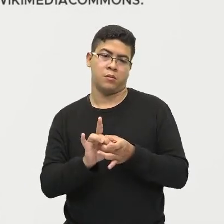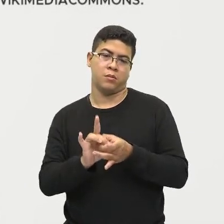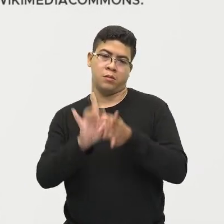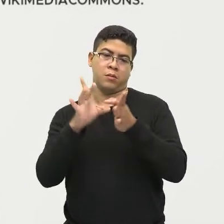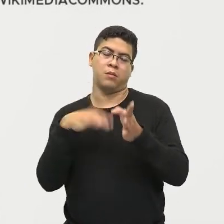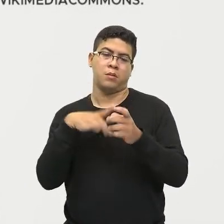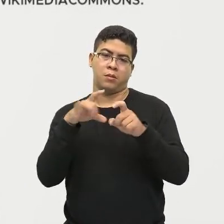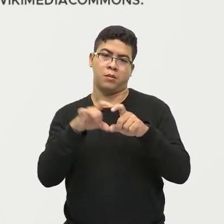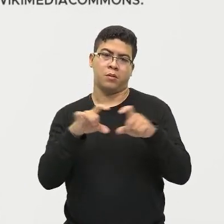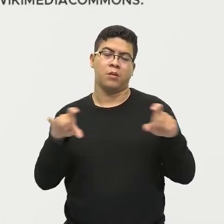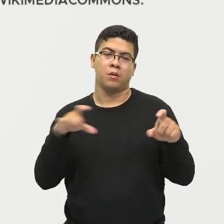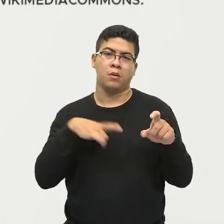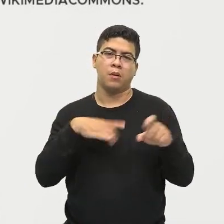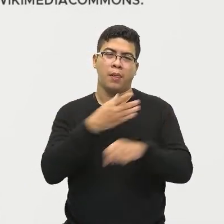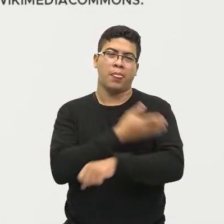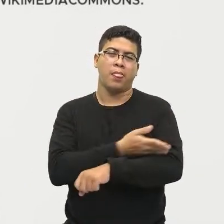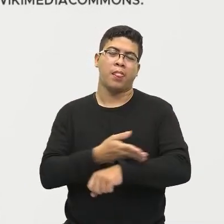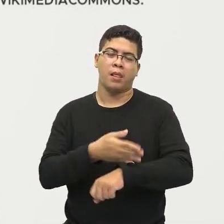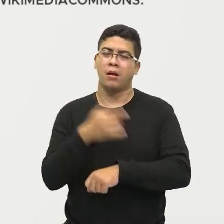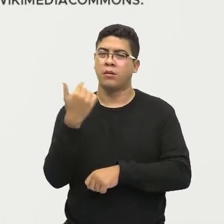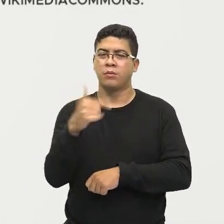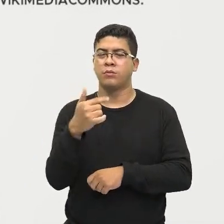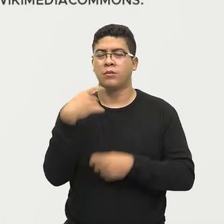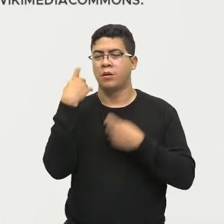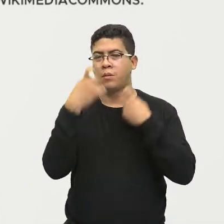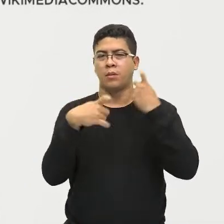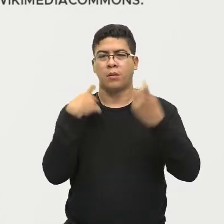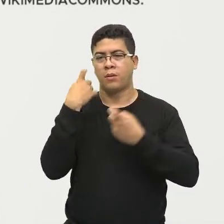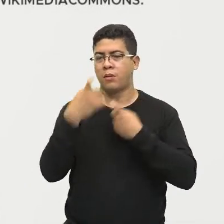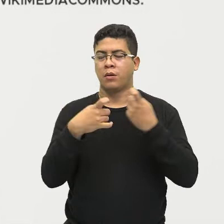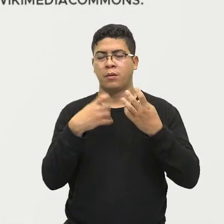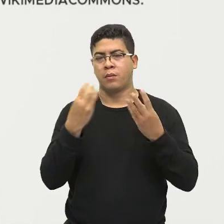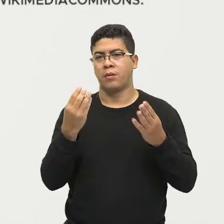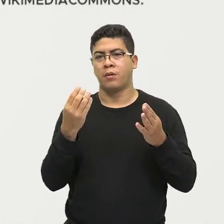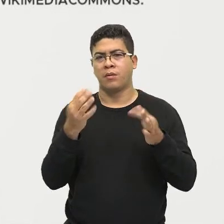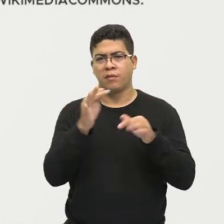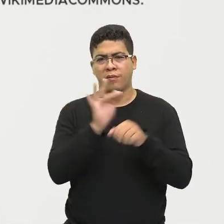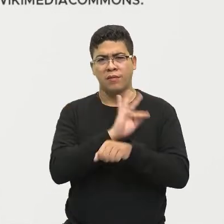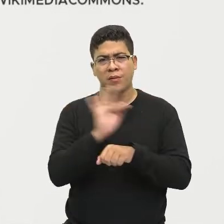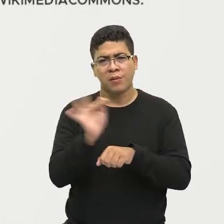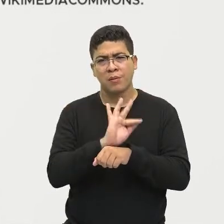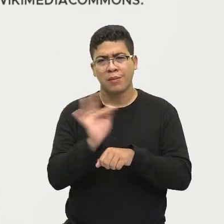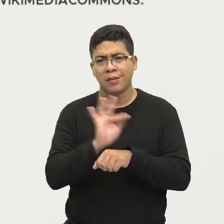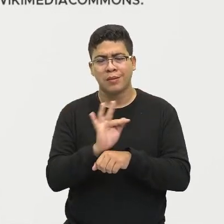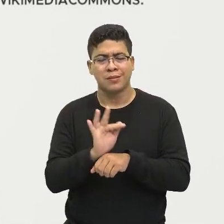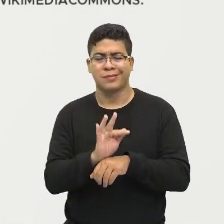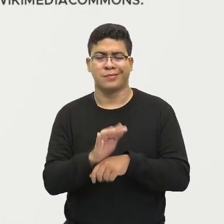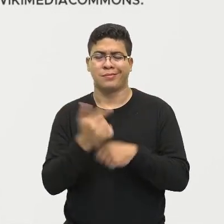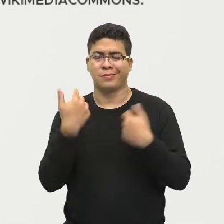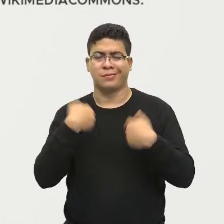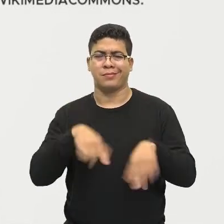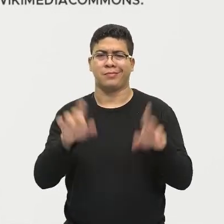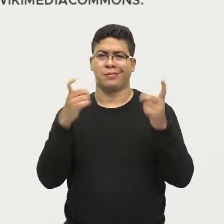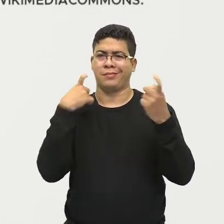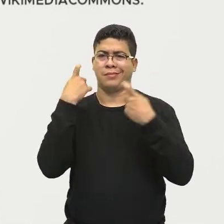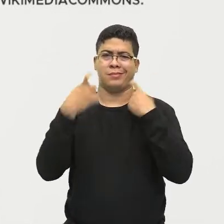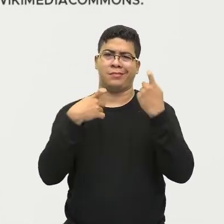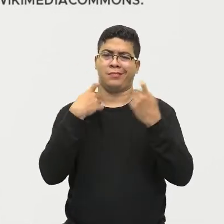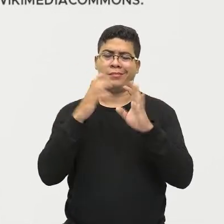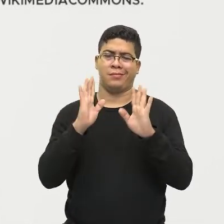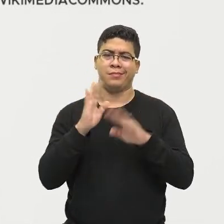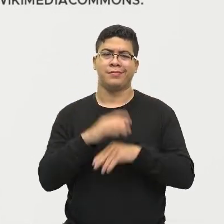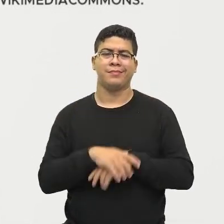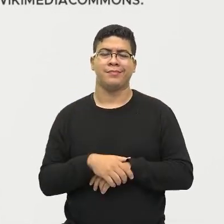versos brancos, que não tinha tanta preocupação com a formalidade, né? Então, faz-se o poema, porque o que é